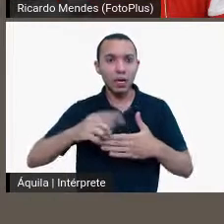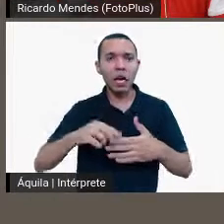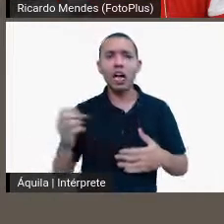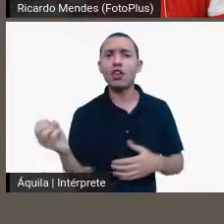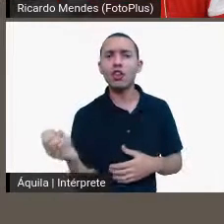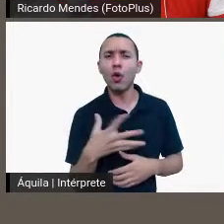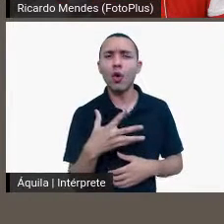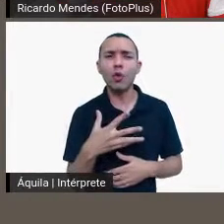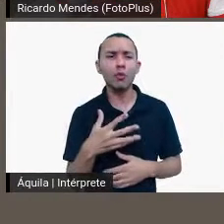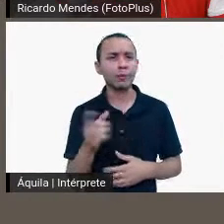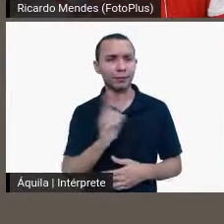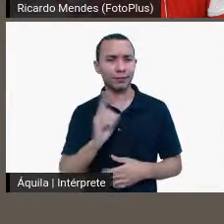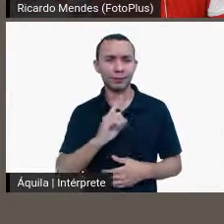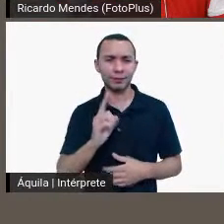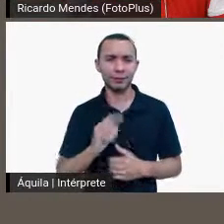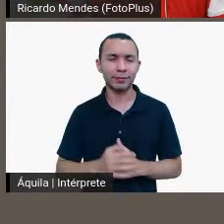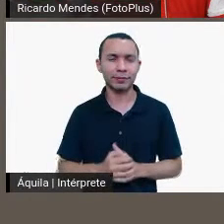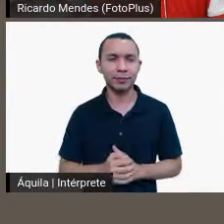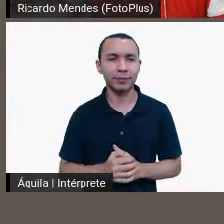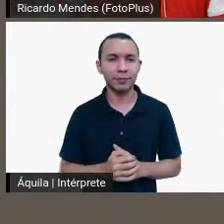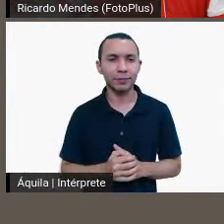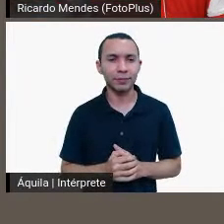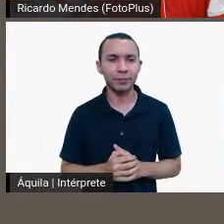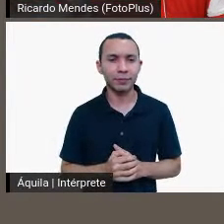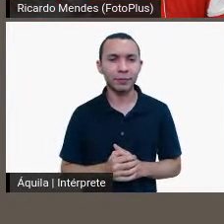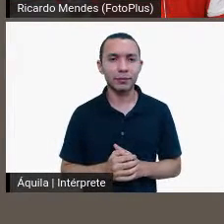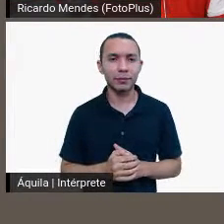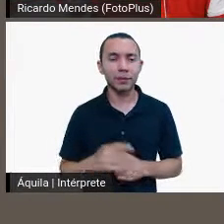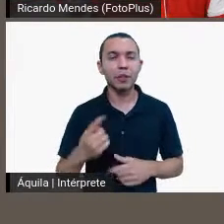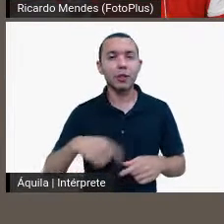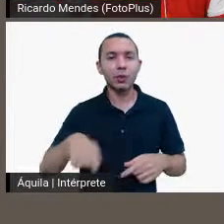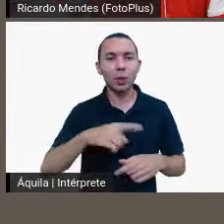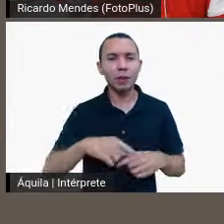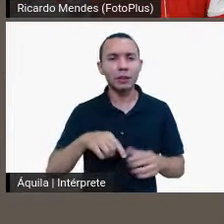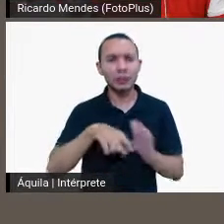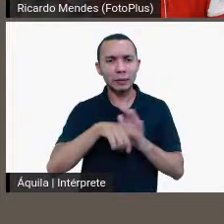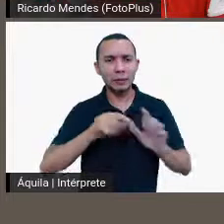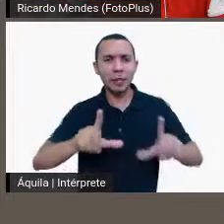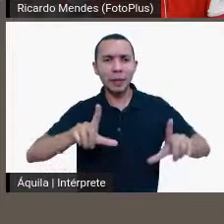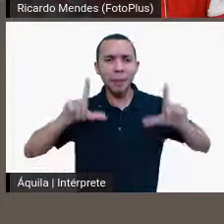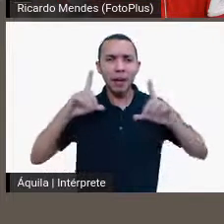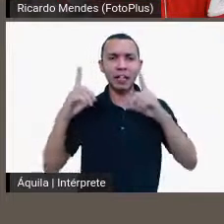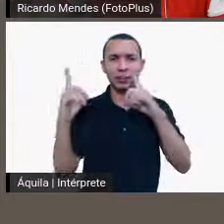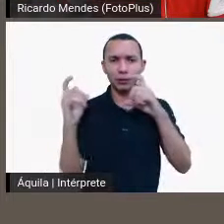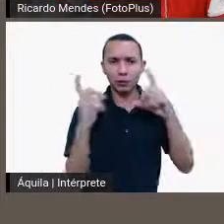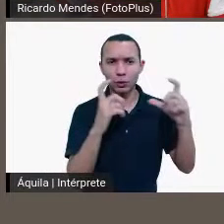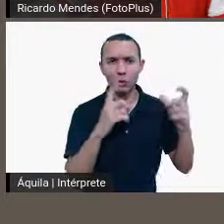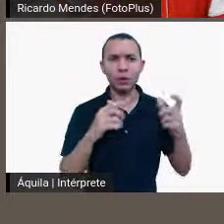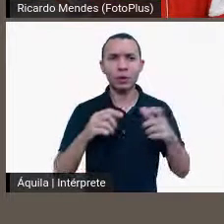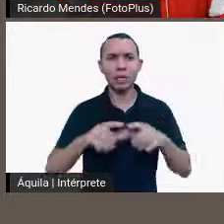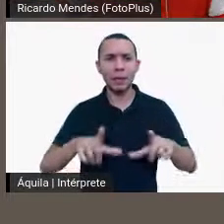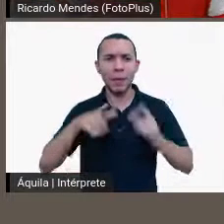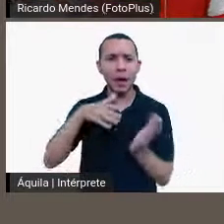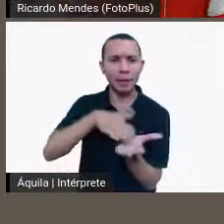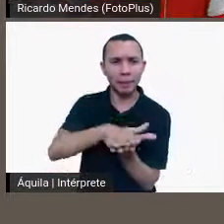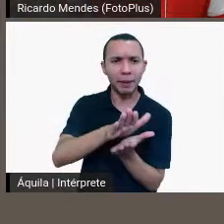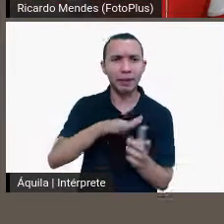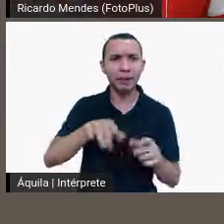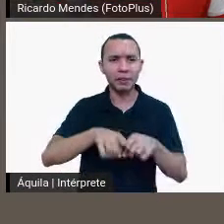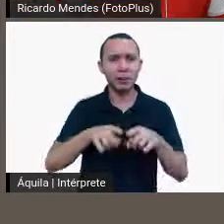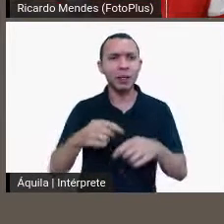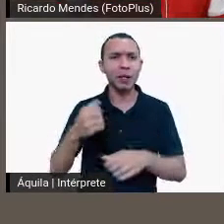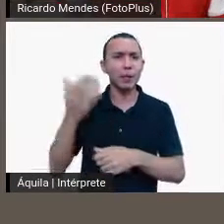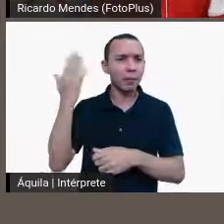verdade, a ideia é caracterizar todos os usos empregados sobre imagem, fotografia e imagem impressa desde o